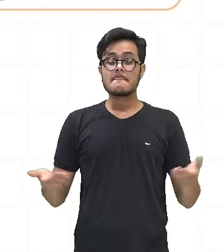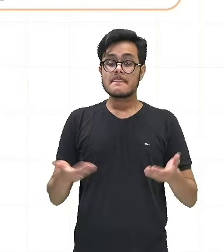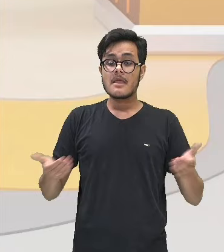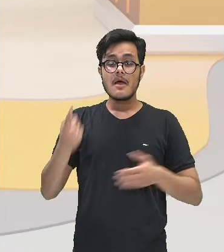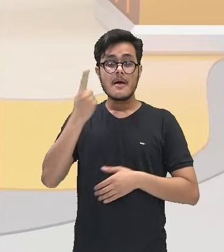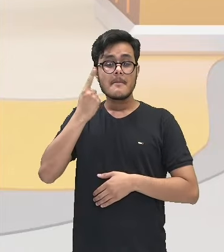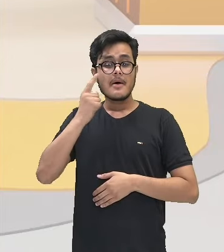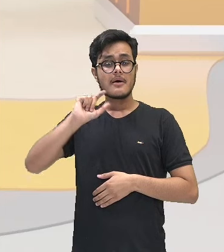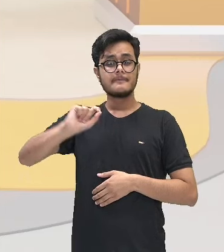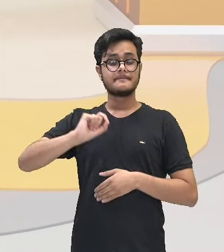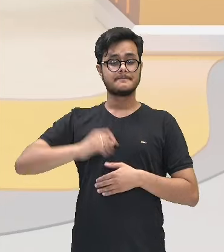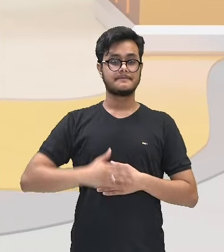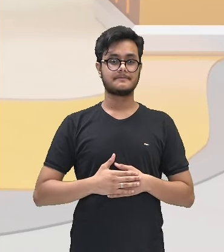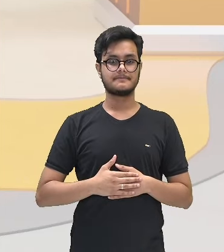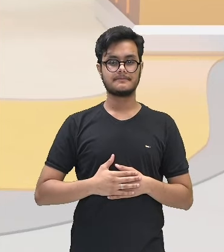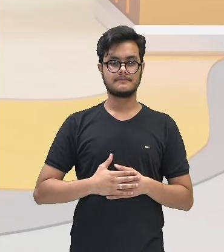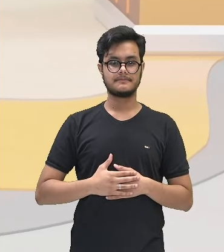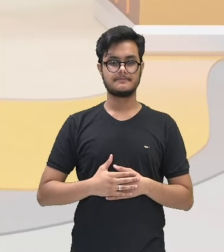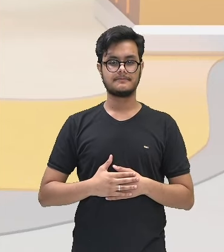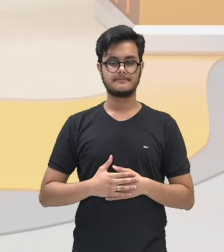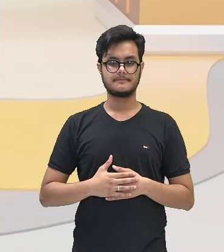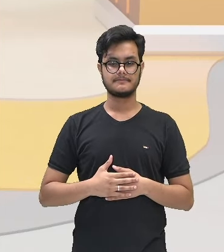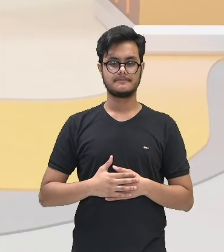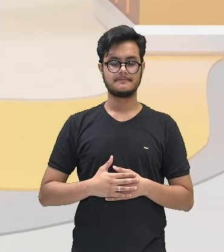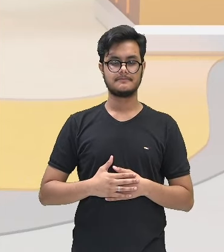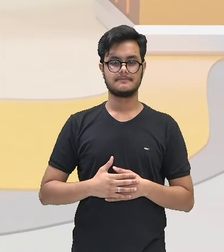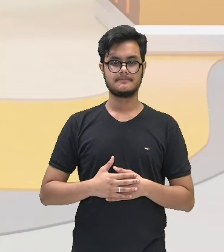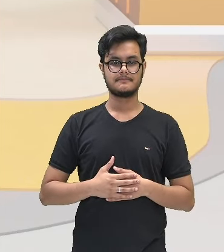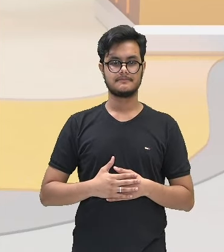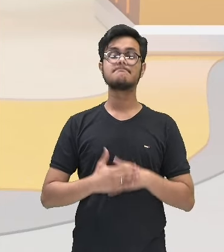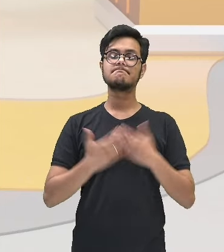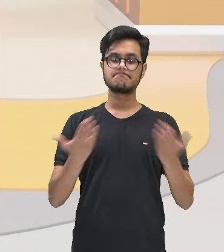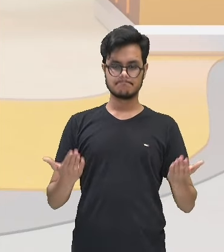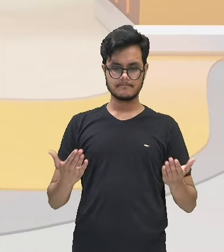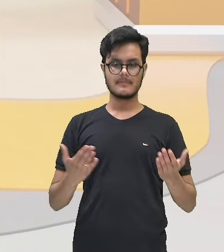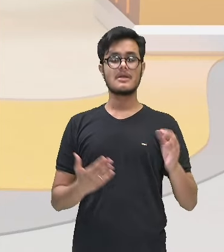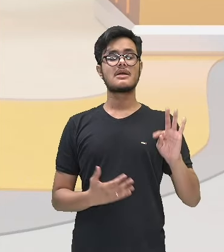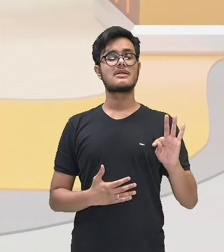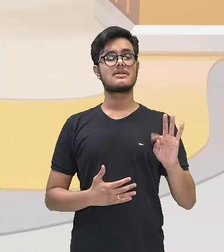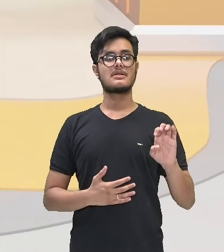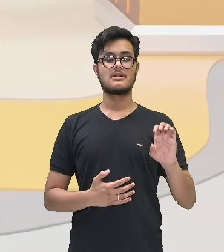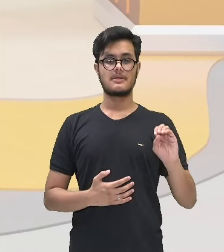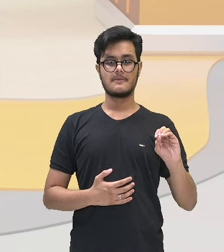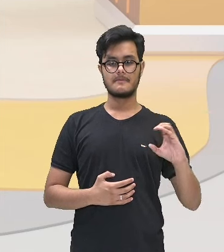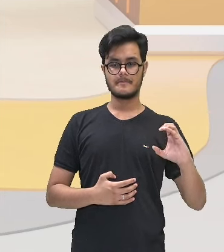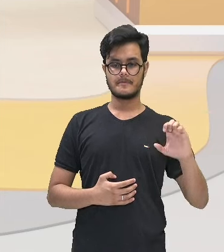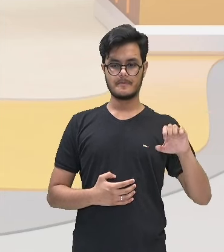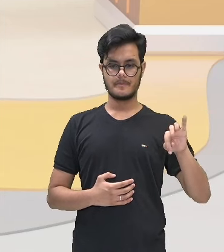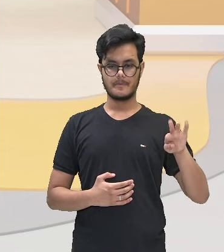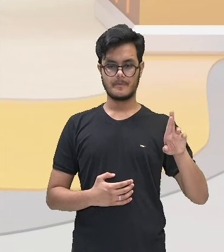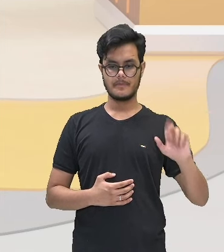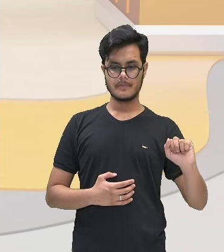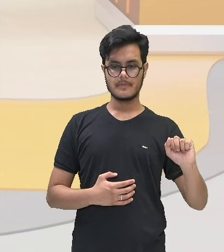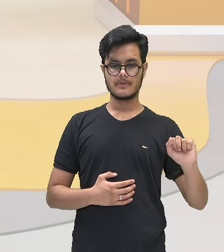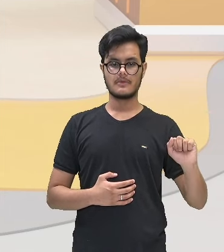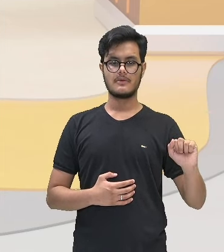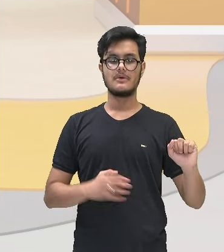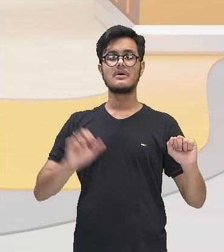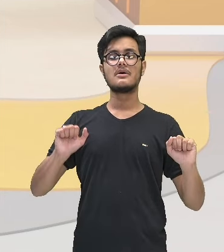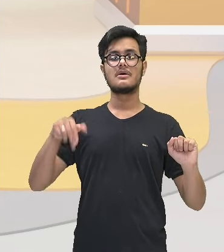a representatividade da visão teocêntrica e da visão antropocêntrica. Então,